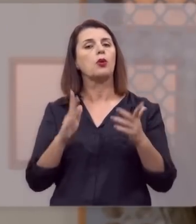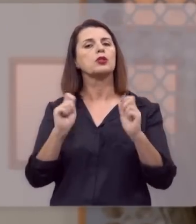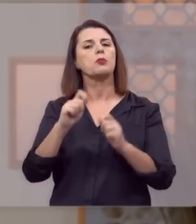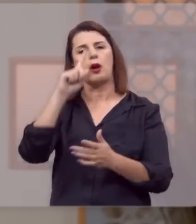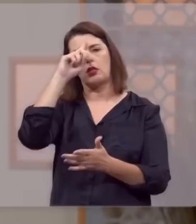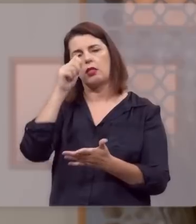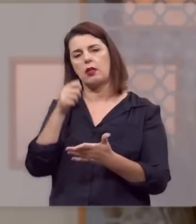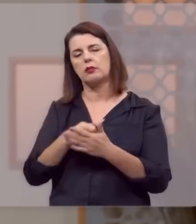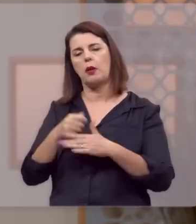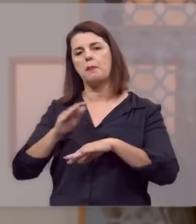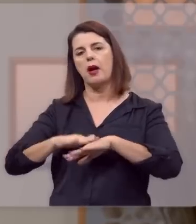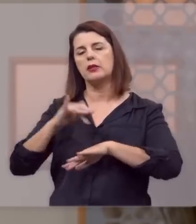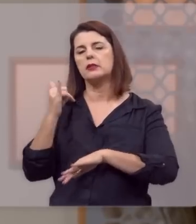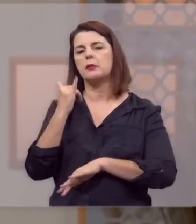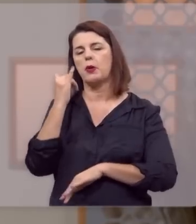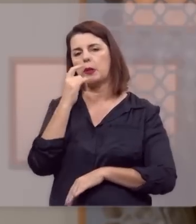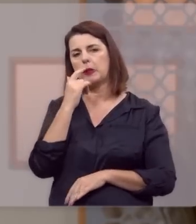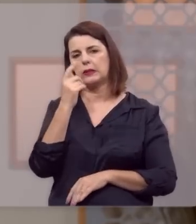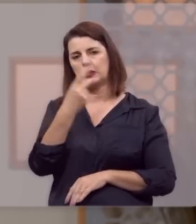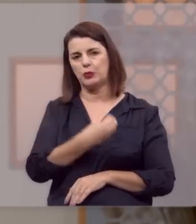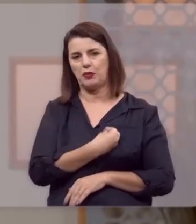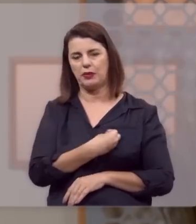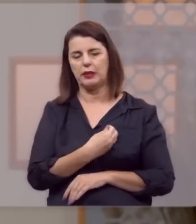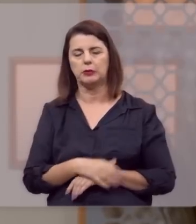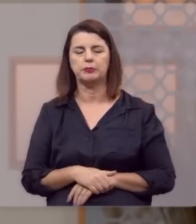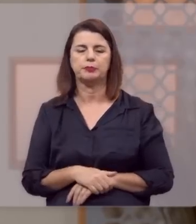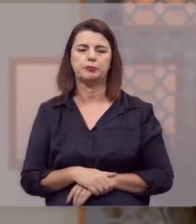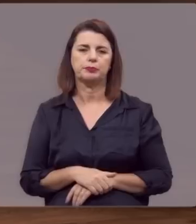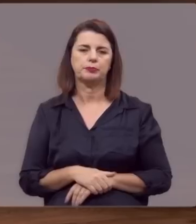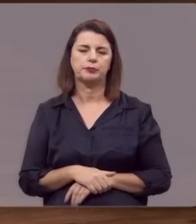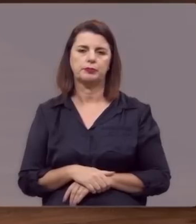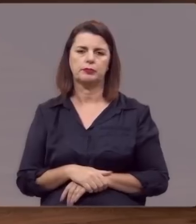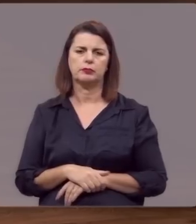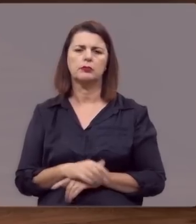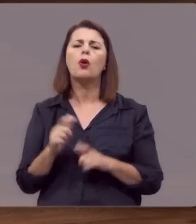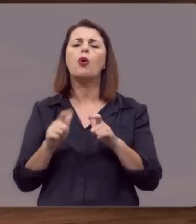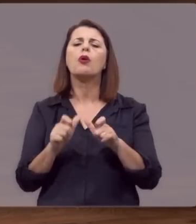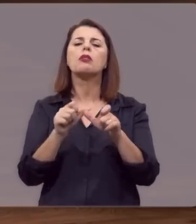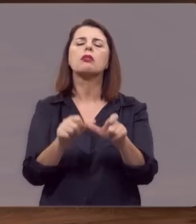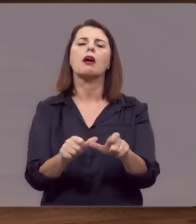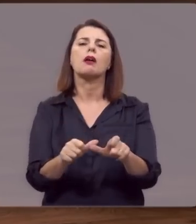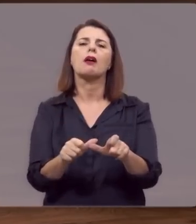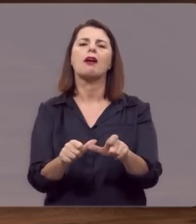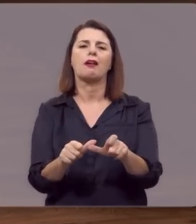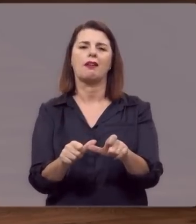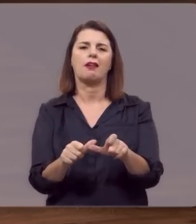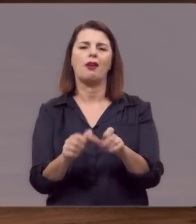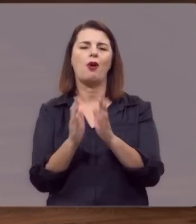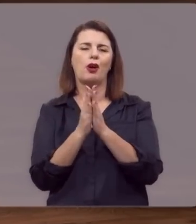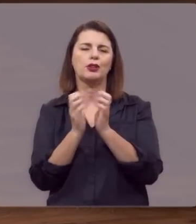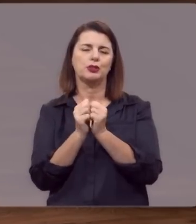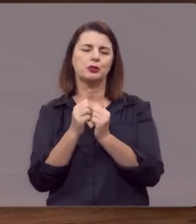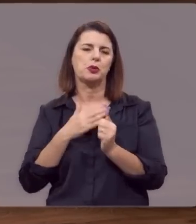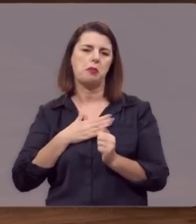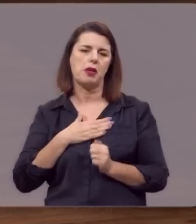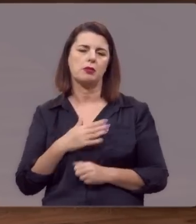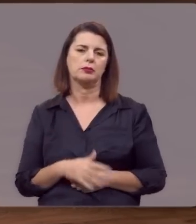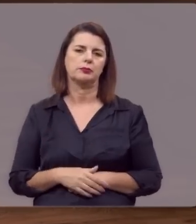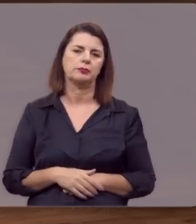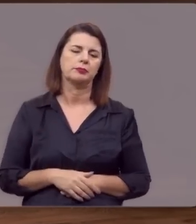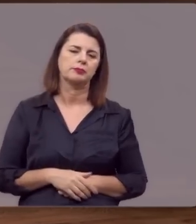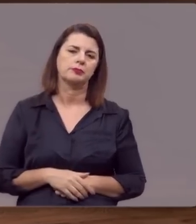decisão mais importante da sua vida. Onde você está? Ore comigo neste